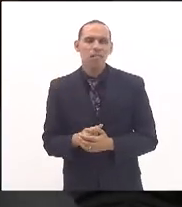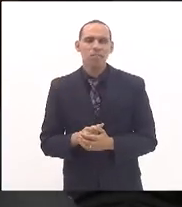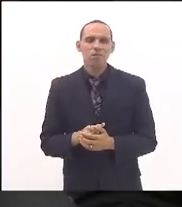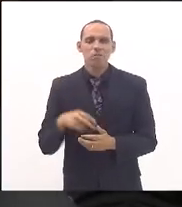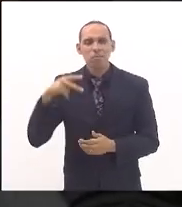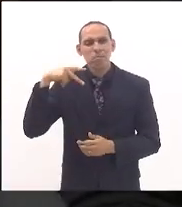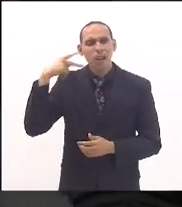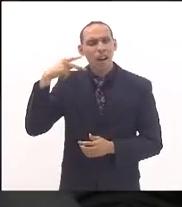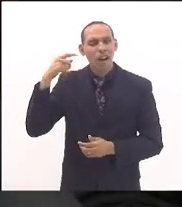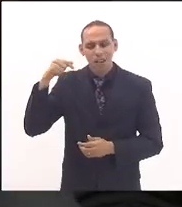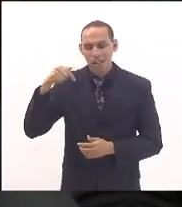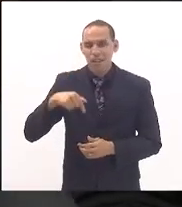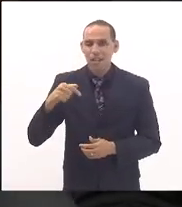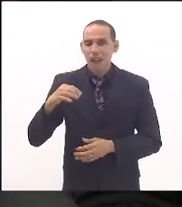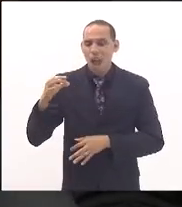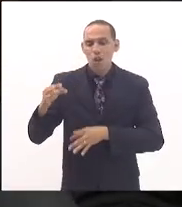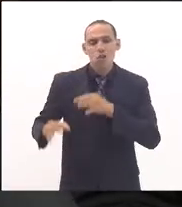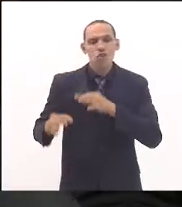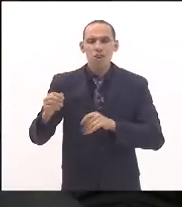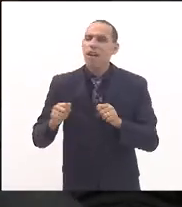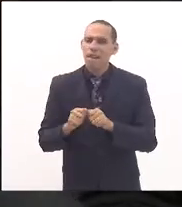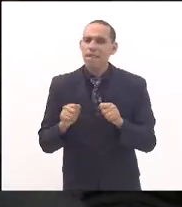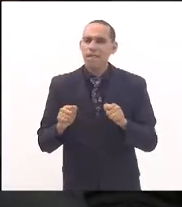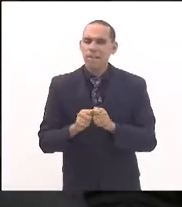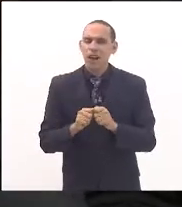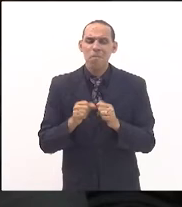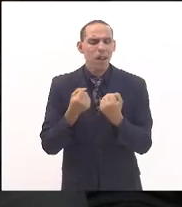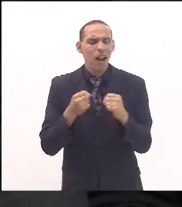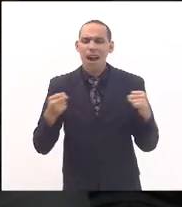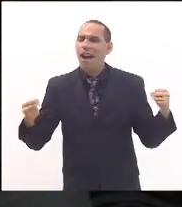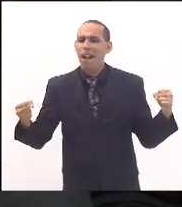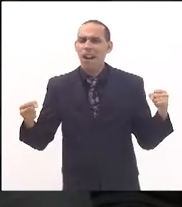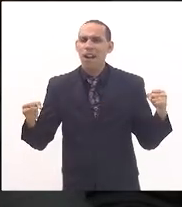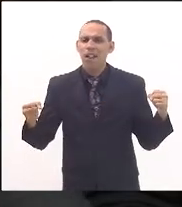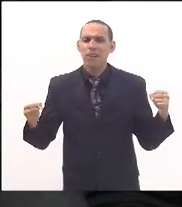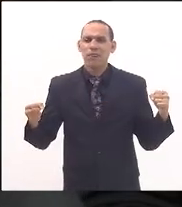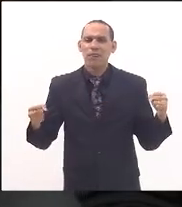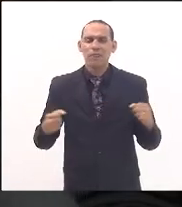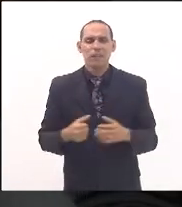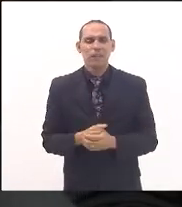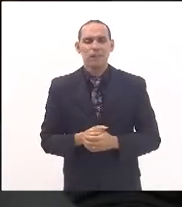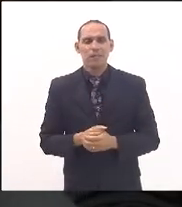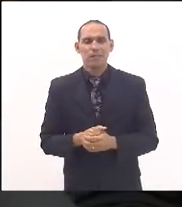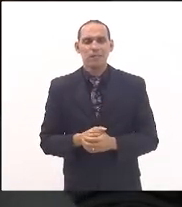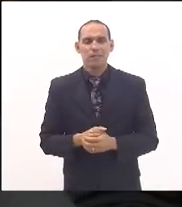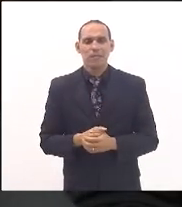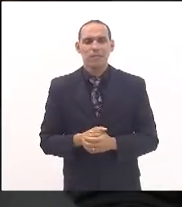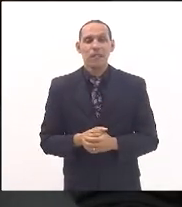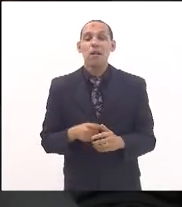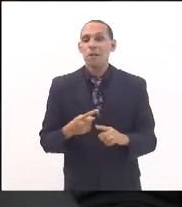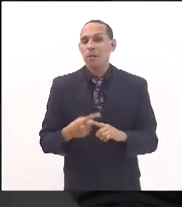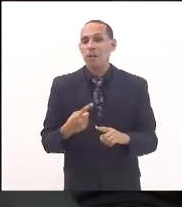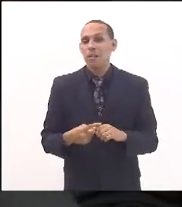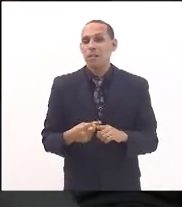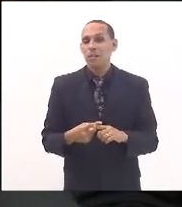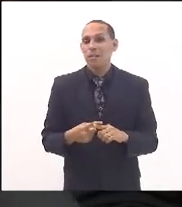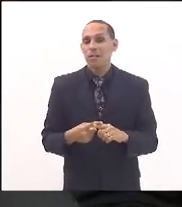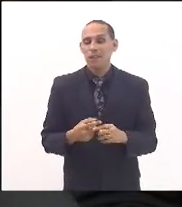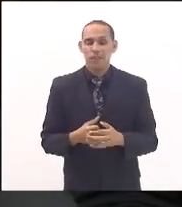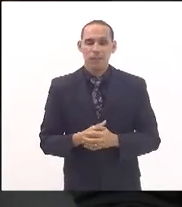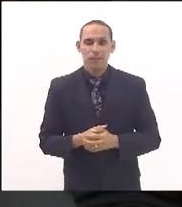Parlamento tá fazendo uma justiça e imensa mas Justiça imensa e o que é